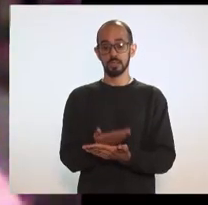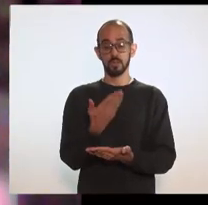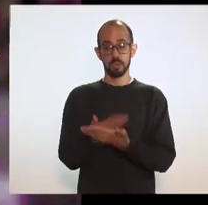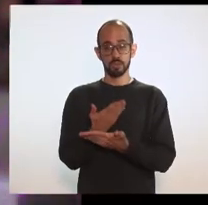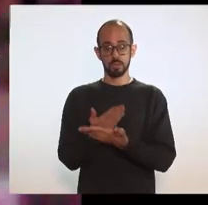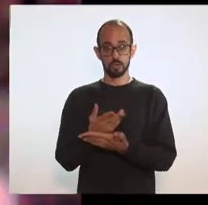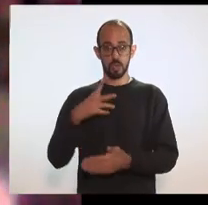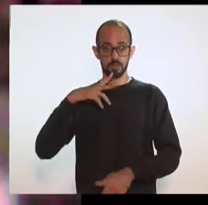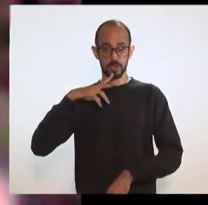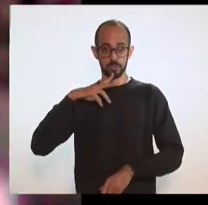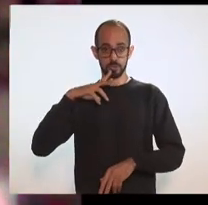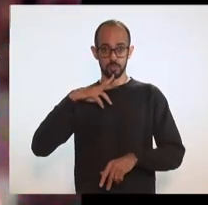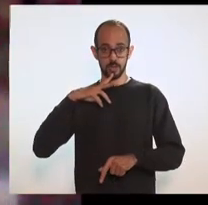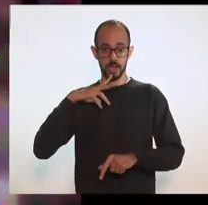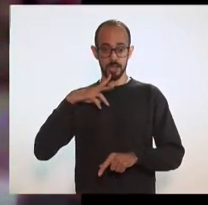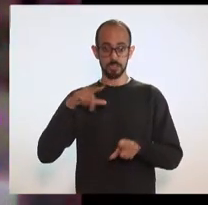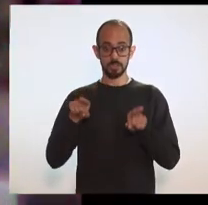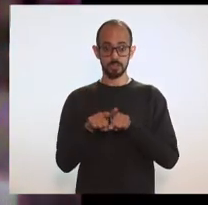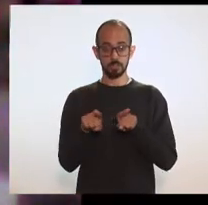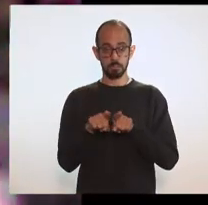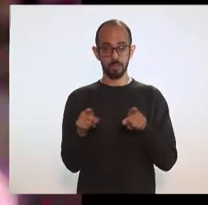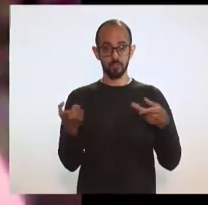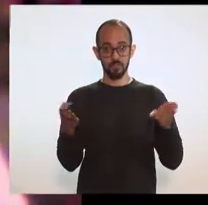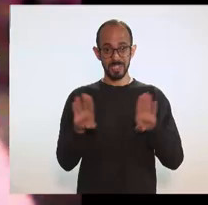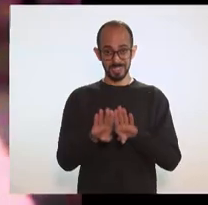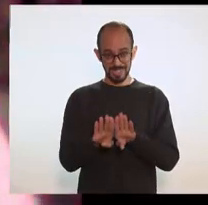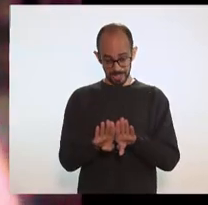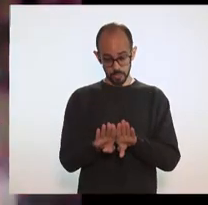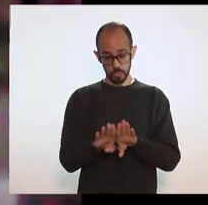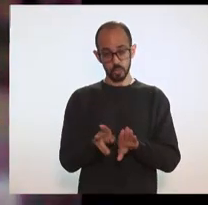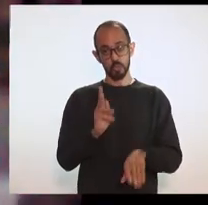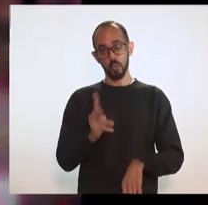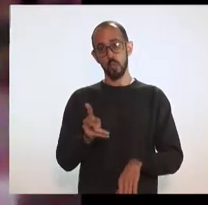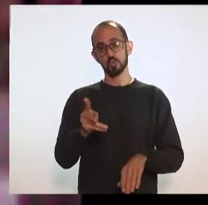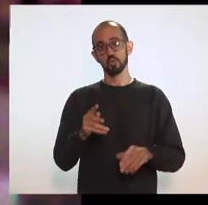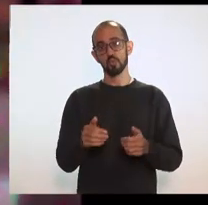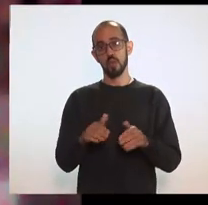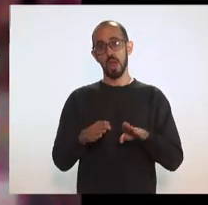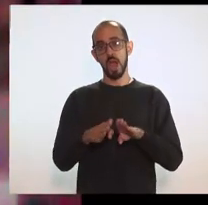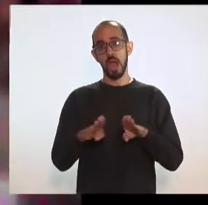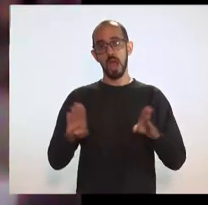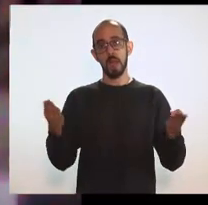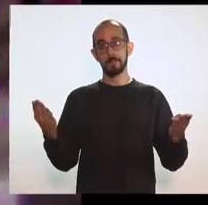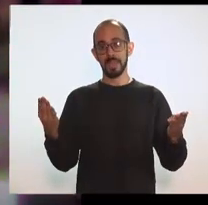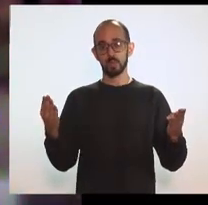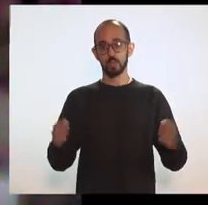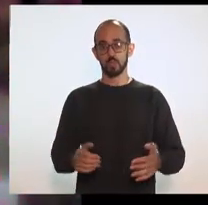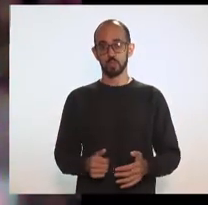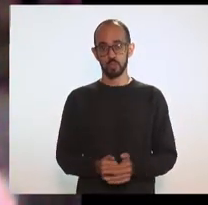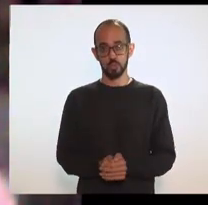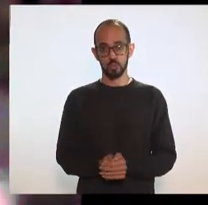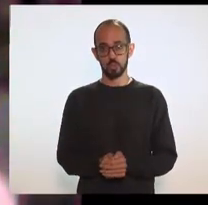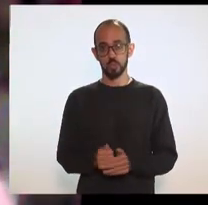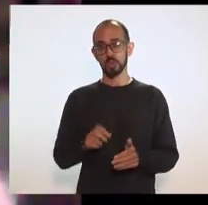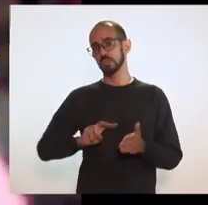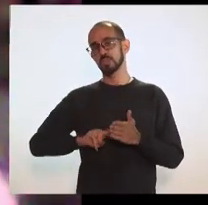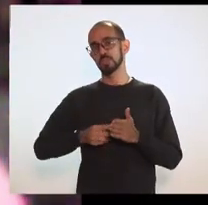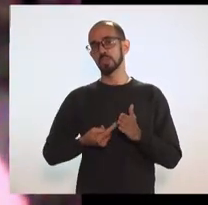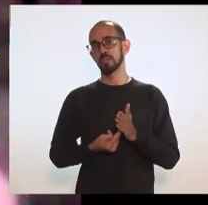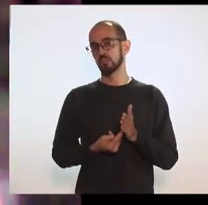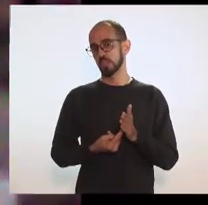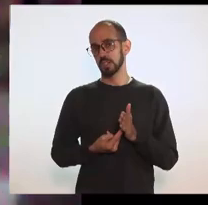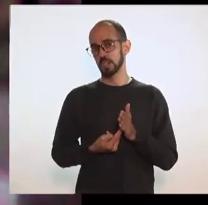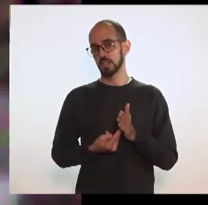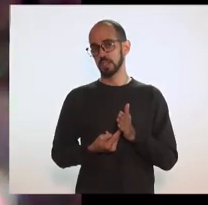vinculados ao sistema Estadual de Ensino fechadas permanecem em aberto sabe qual o preço disso a gente não